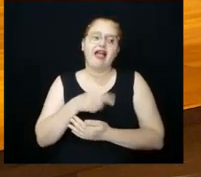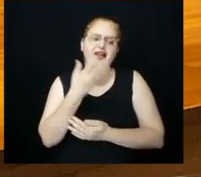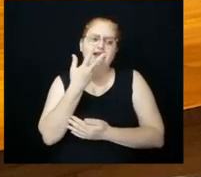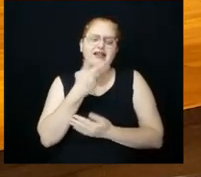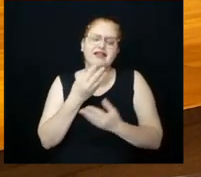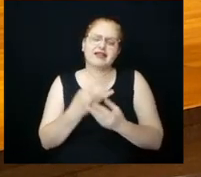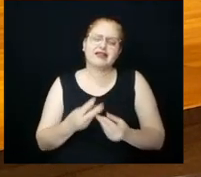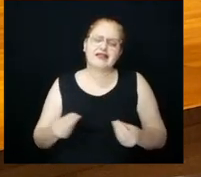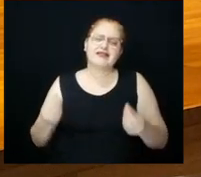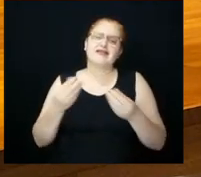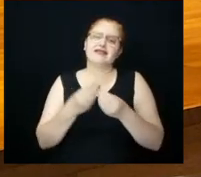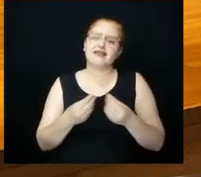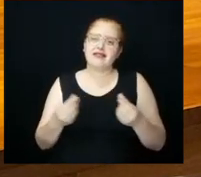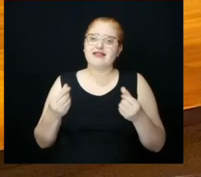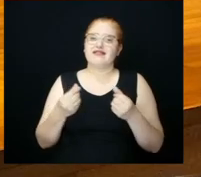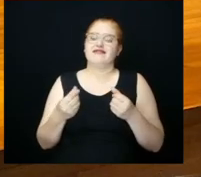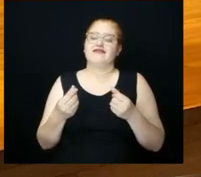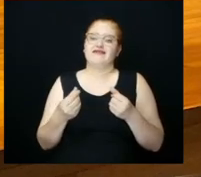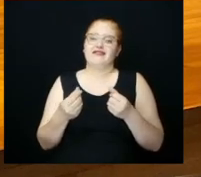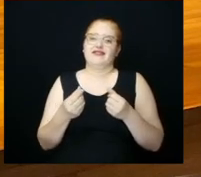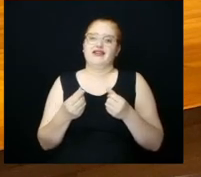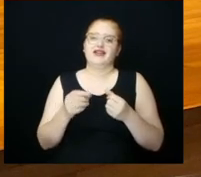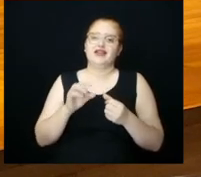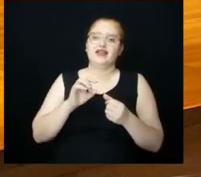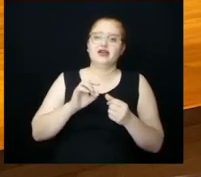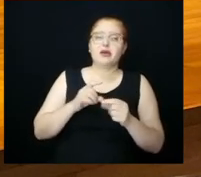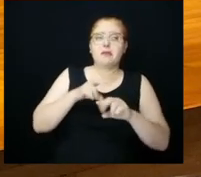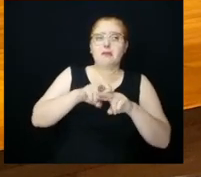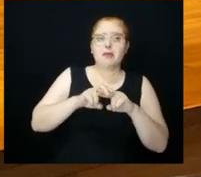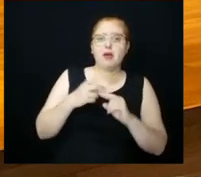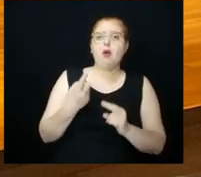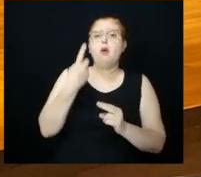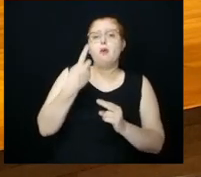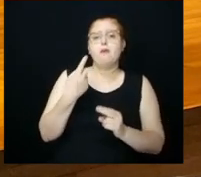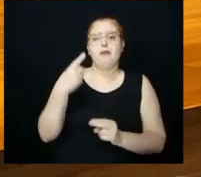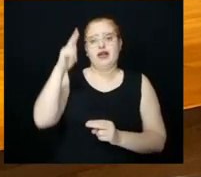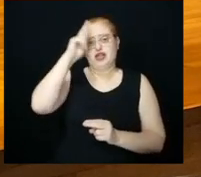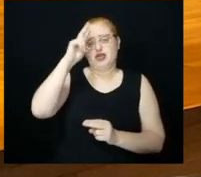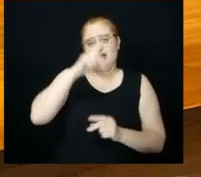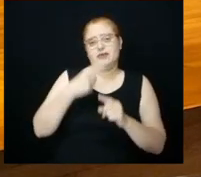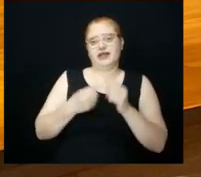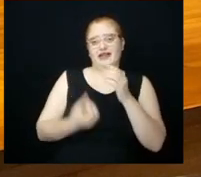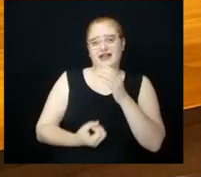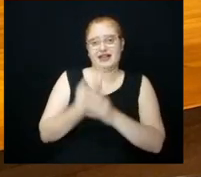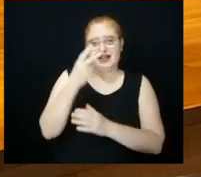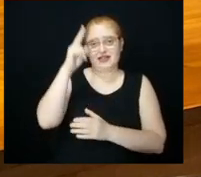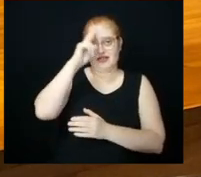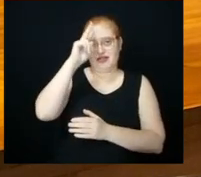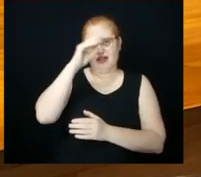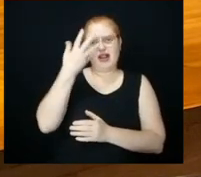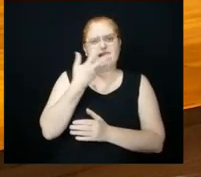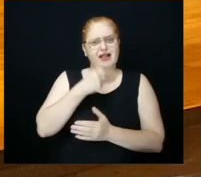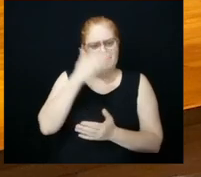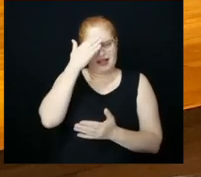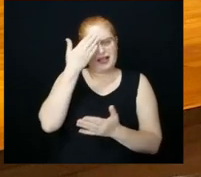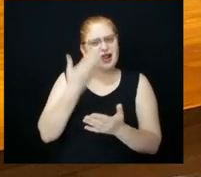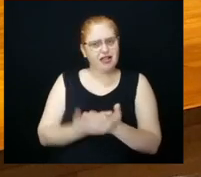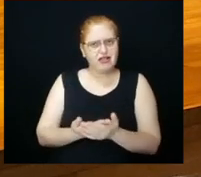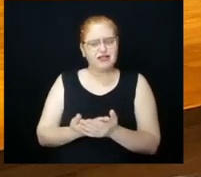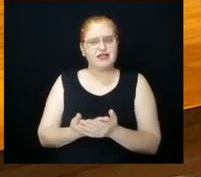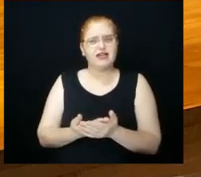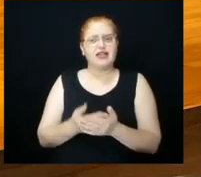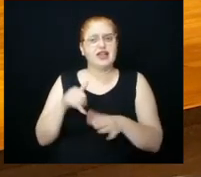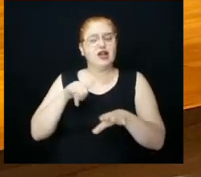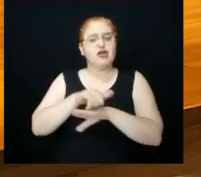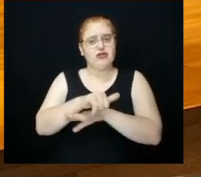muito sensíveis e vulneráveis a uma única história. E que, se cria essa história, a criança vai acreditar naquilo. E foi o que aconteceu com